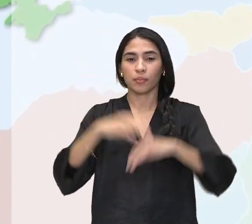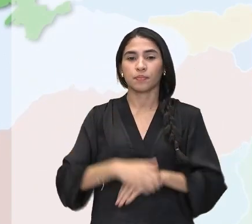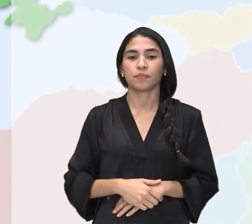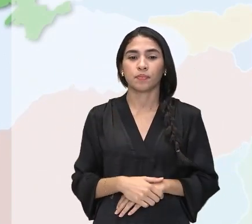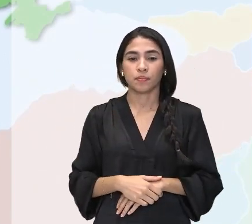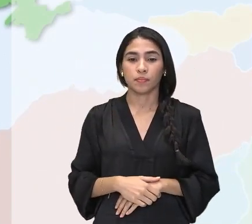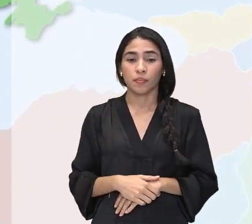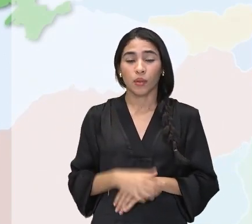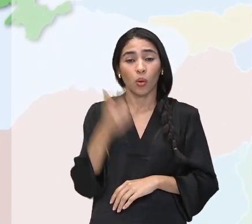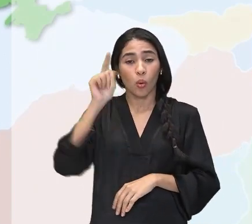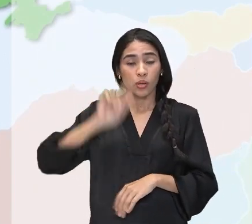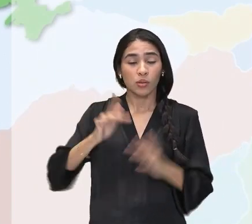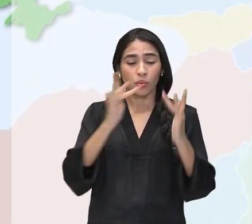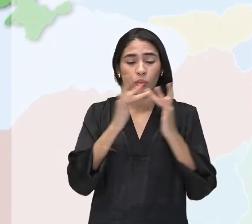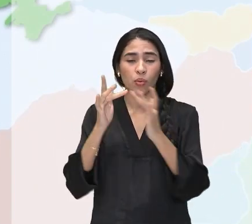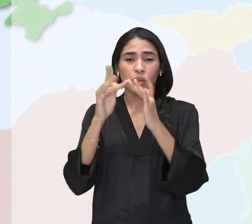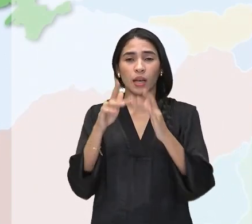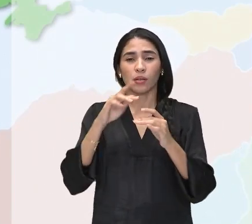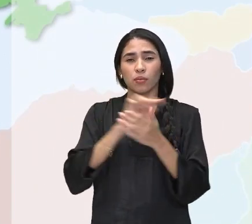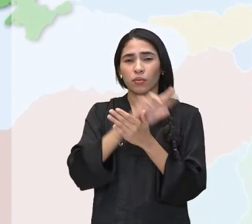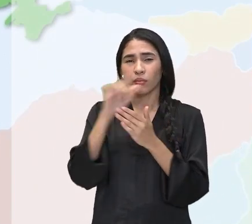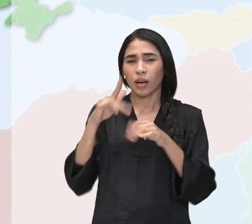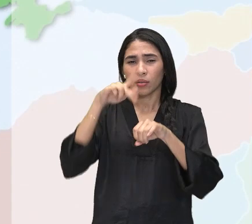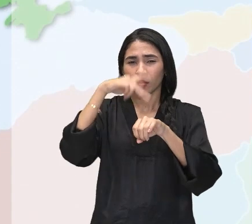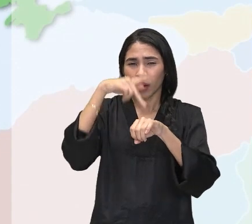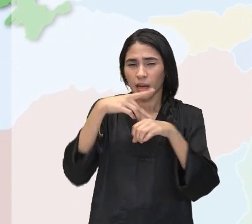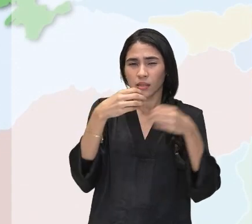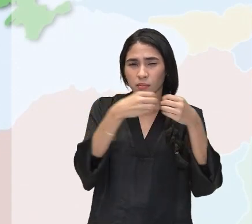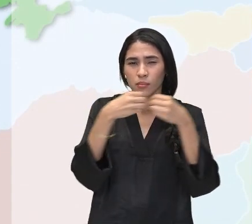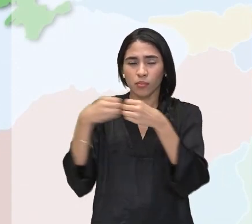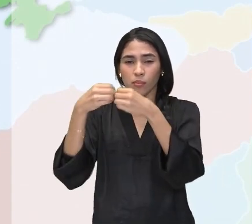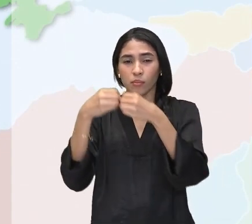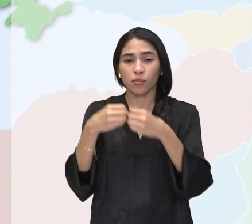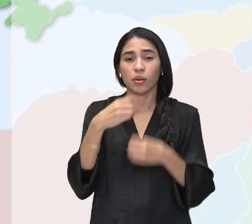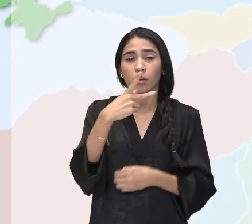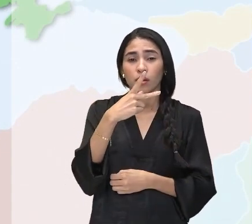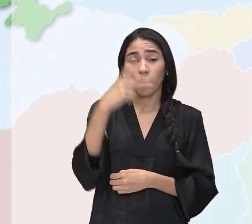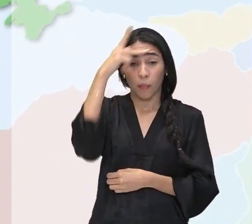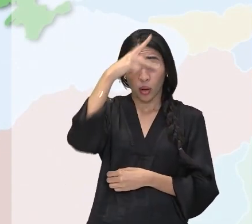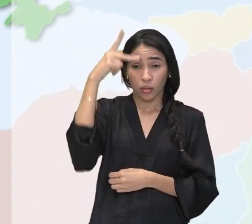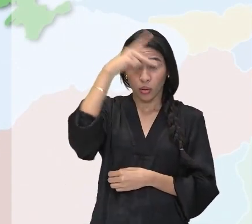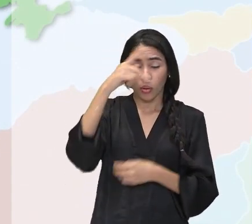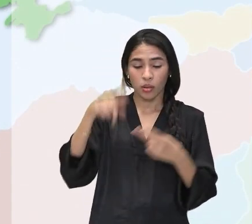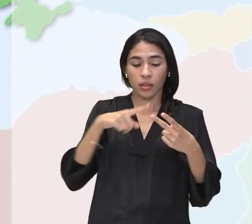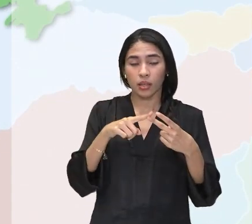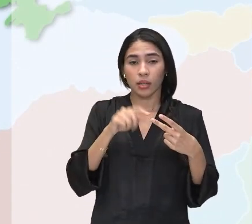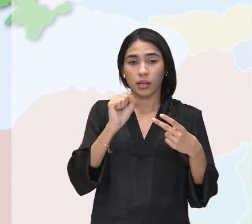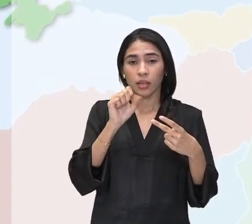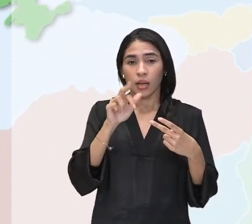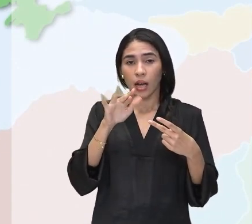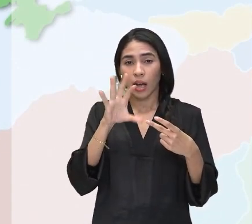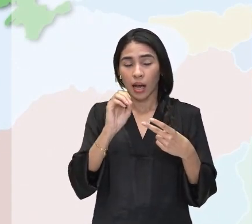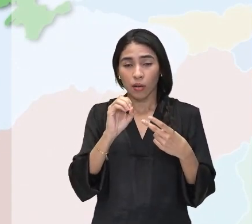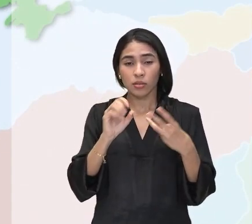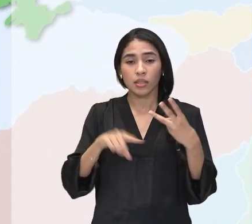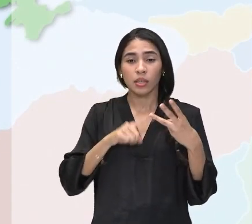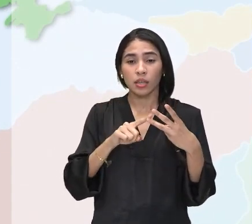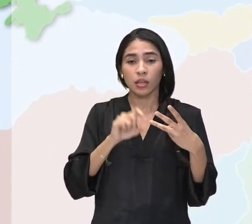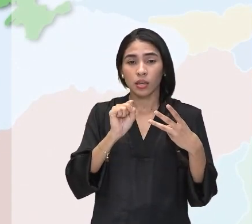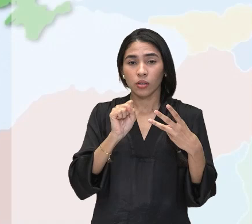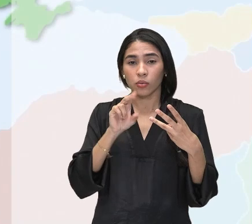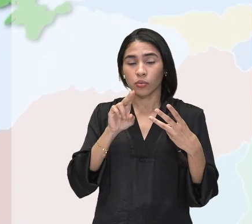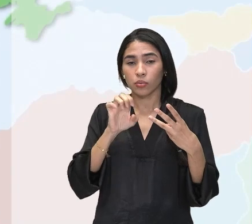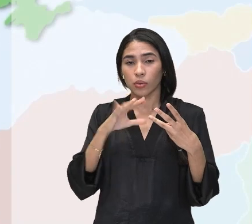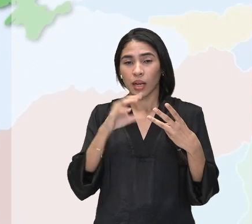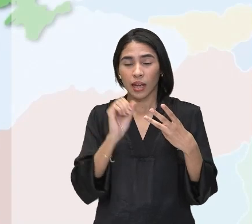que alcançou vários países próximos, como é o caso da Polônia, da Áustria, da Suécia e também